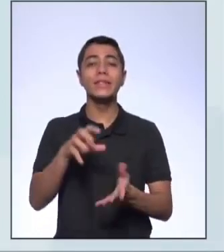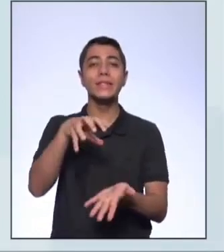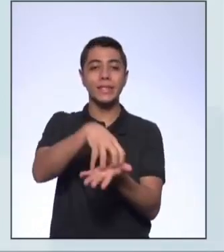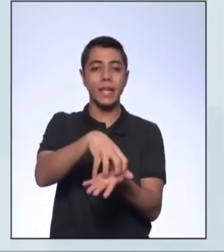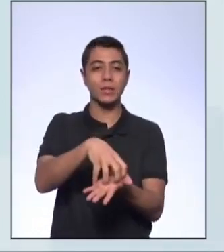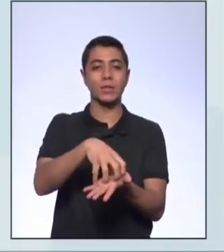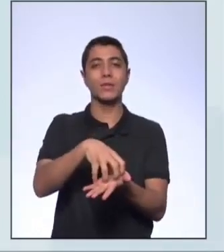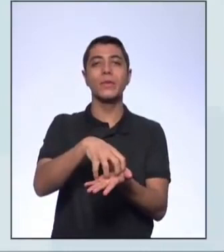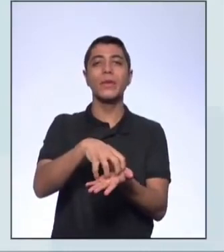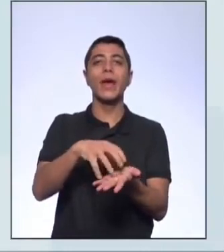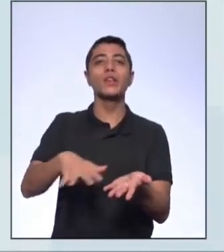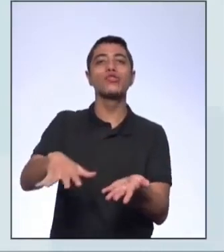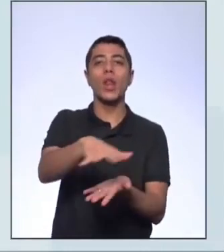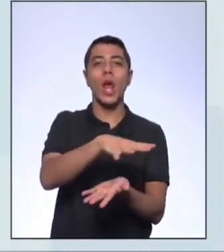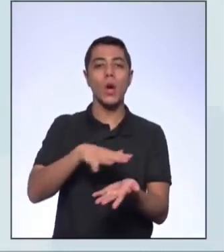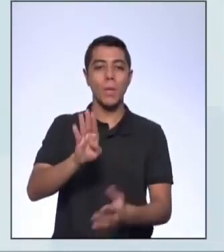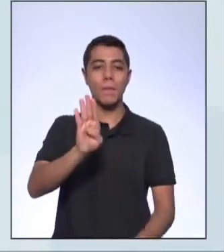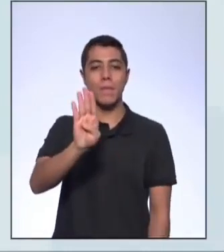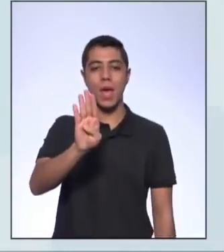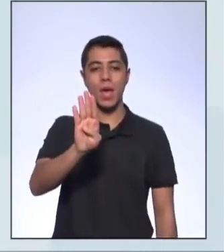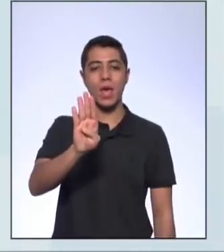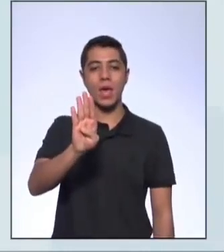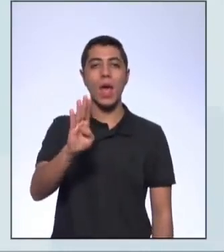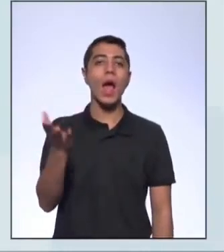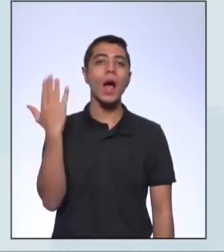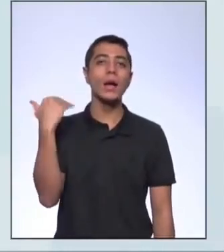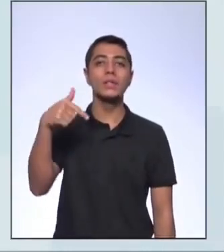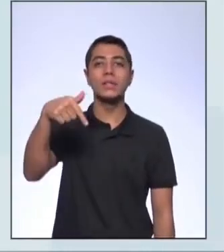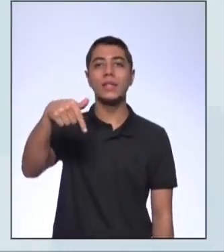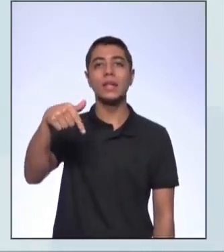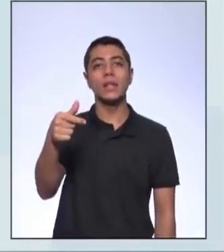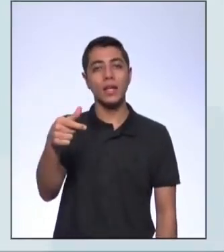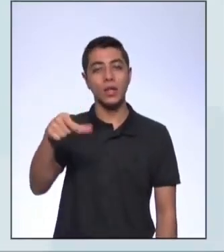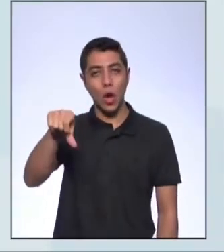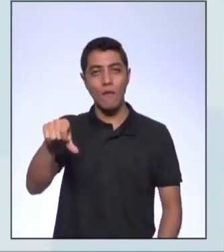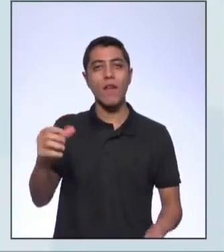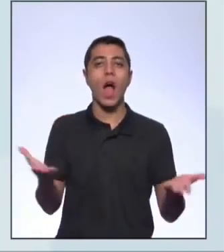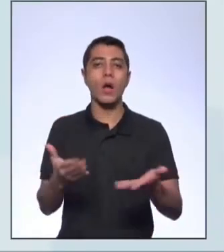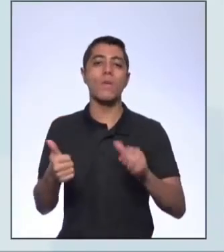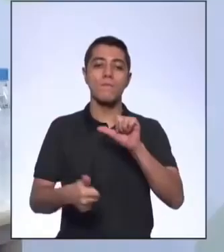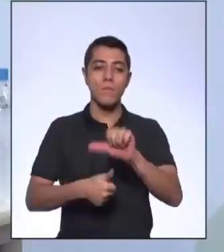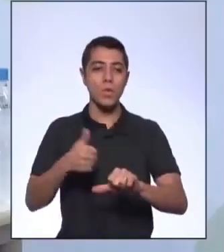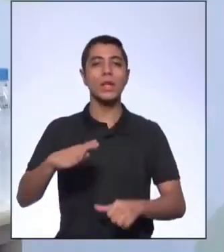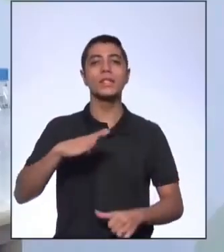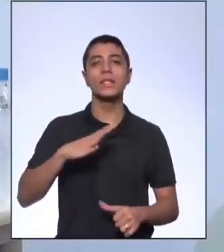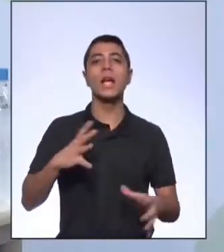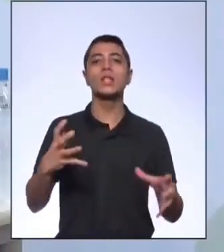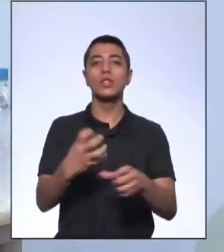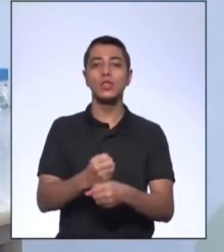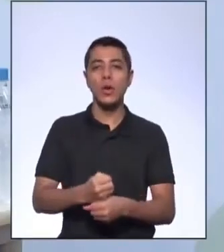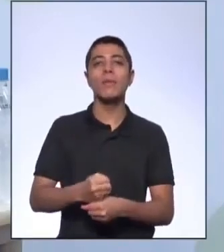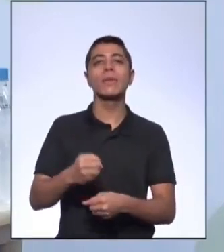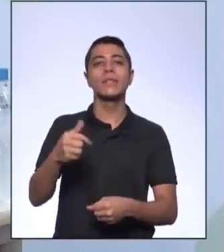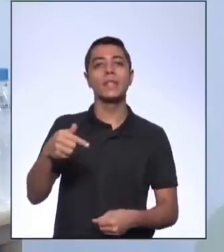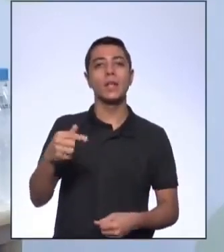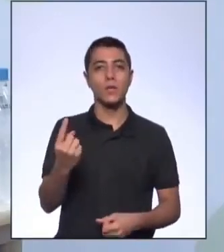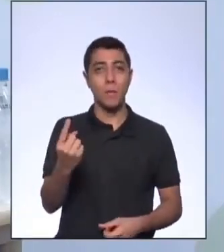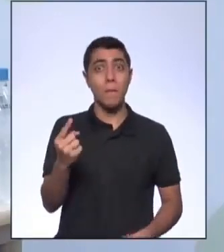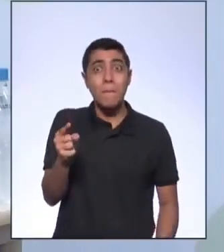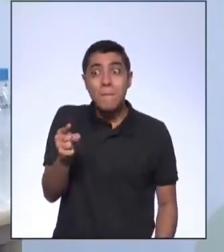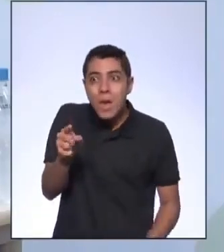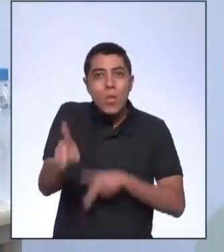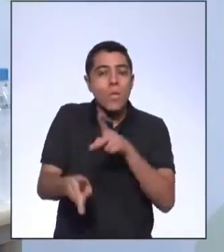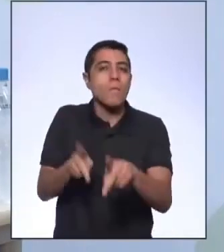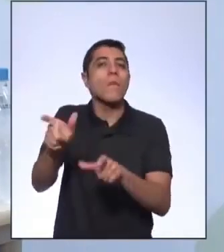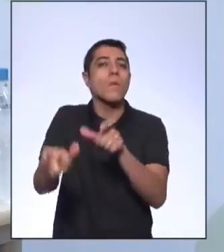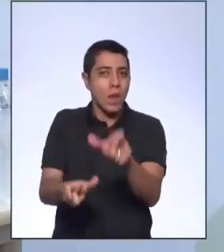79 agora são 256 cidades comédia de 71 mil habitantes lá com influências bem melhor